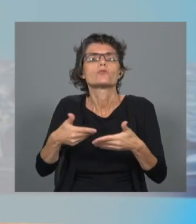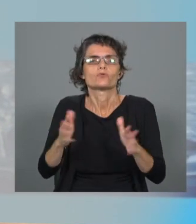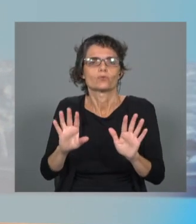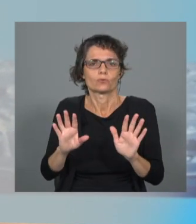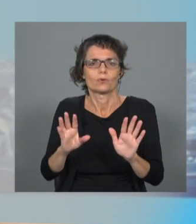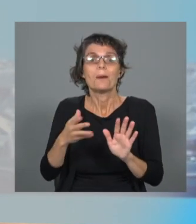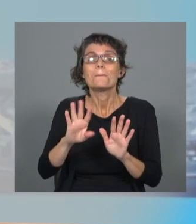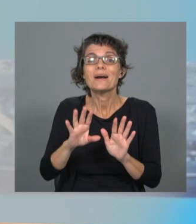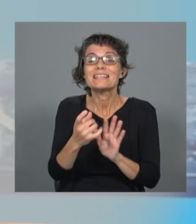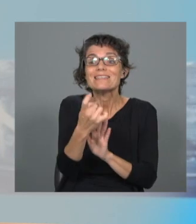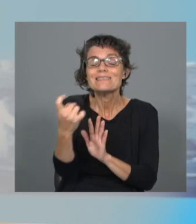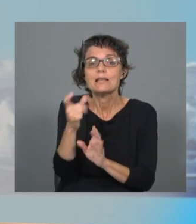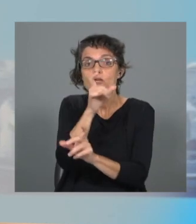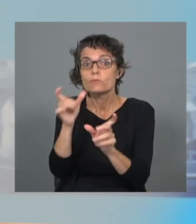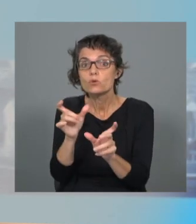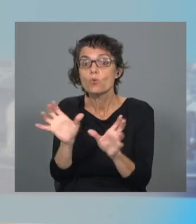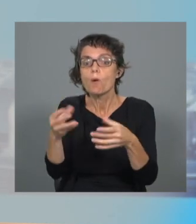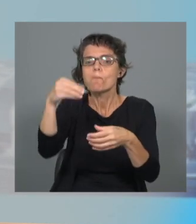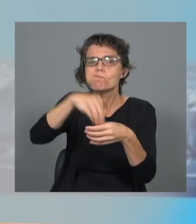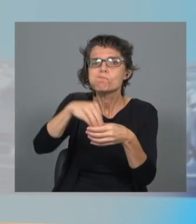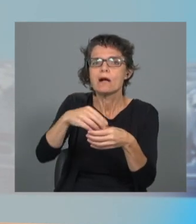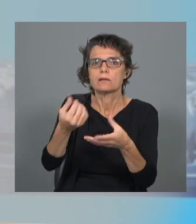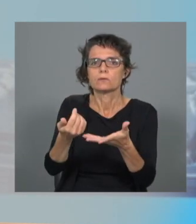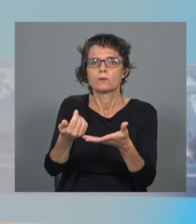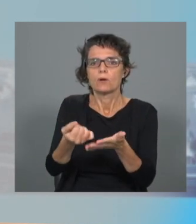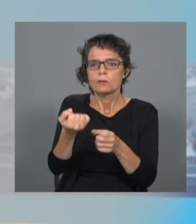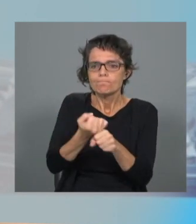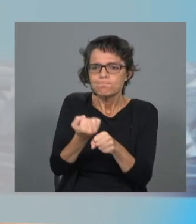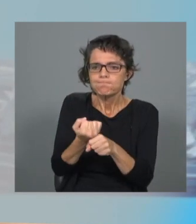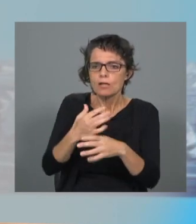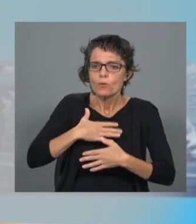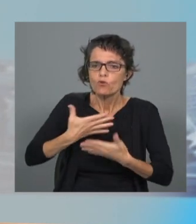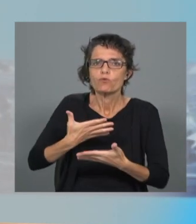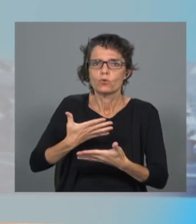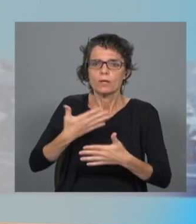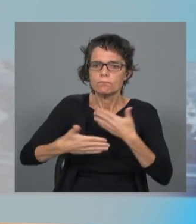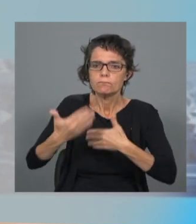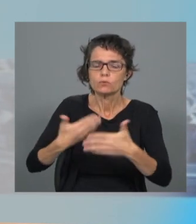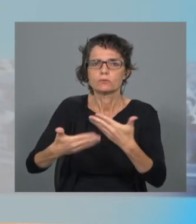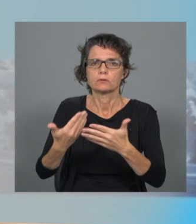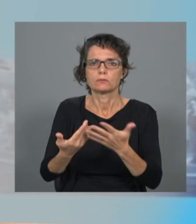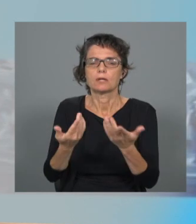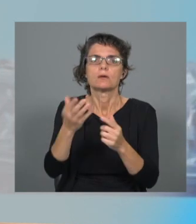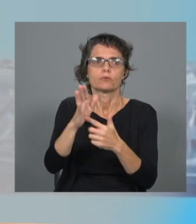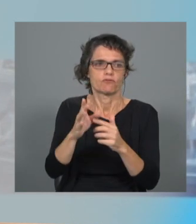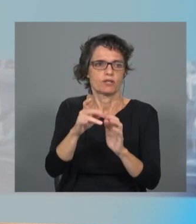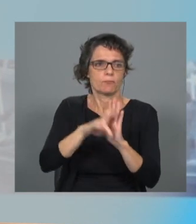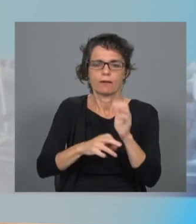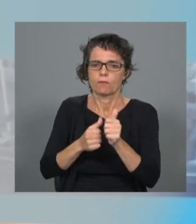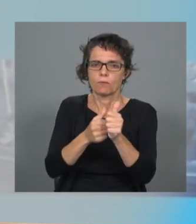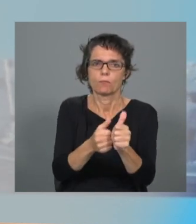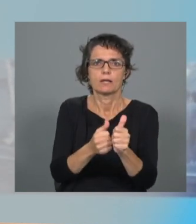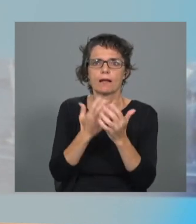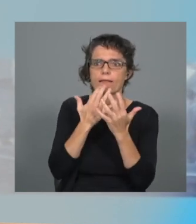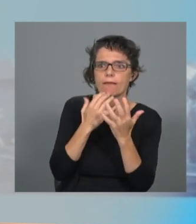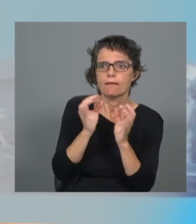na comunidade, voluntários, para podermos cumprir tudo aquilo que eram as regras de higienização dos